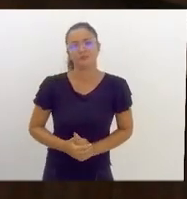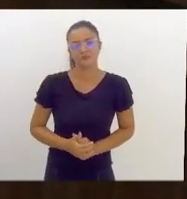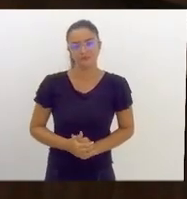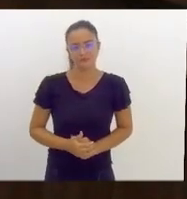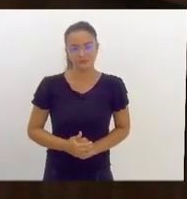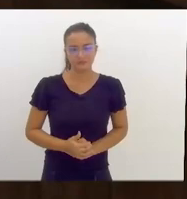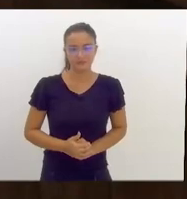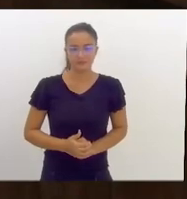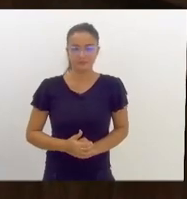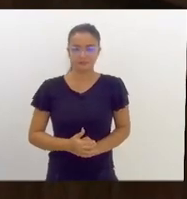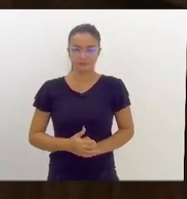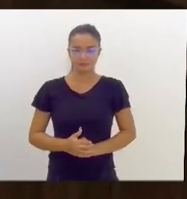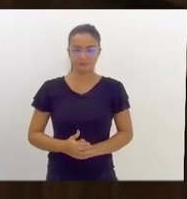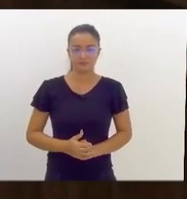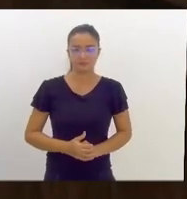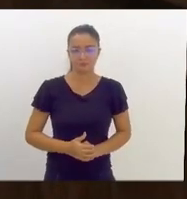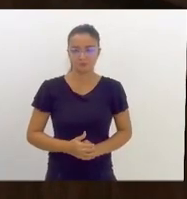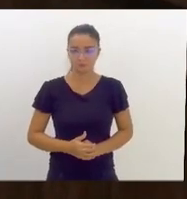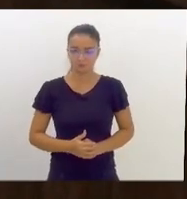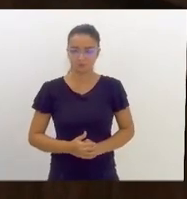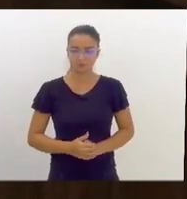que por acaso